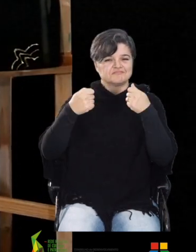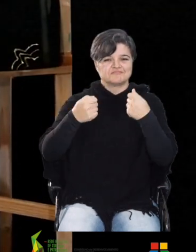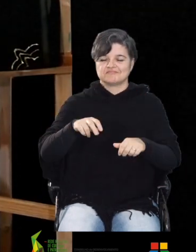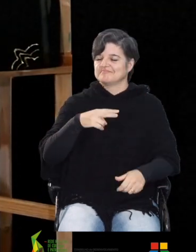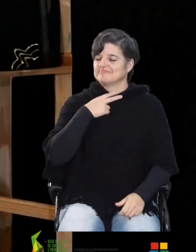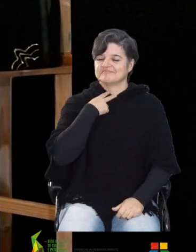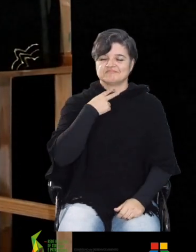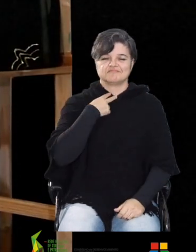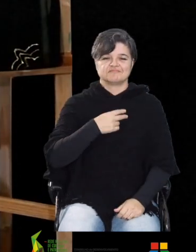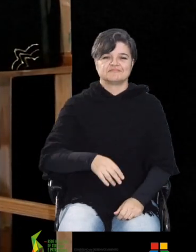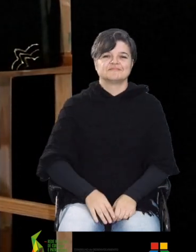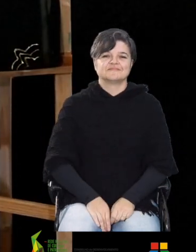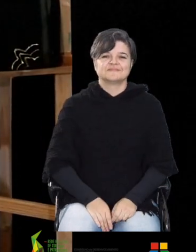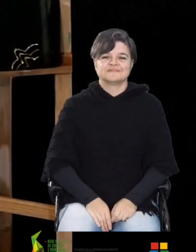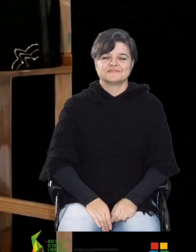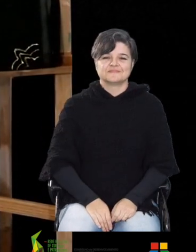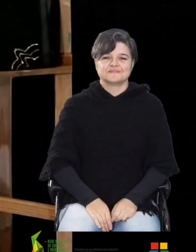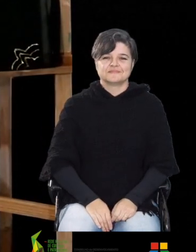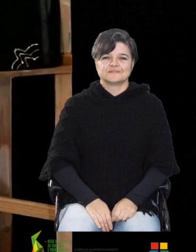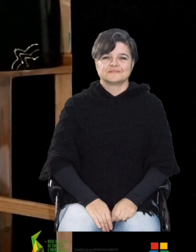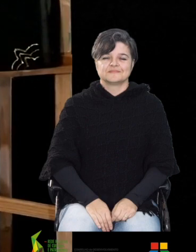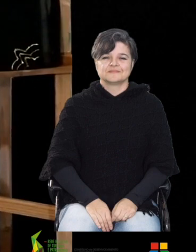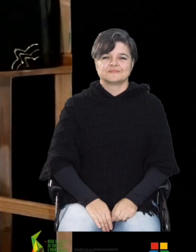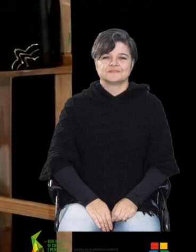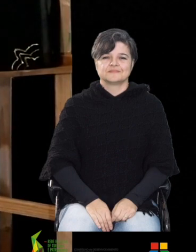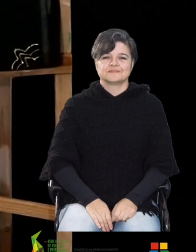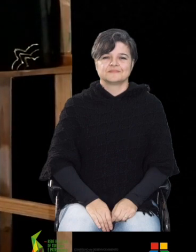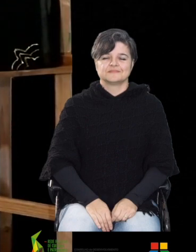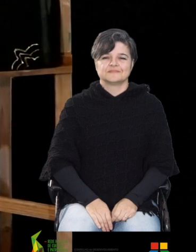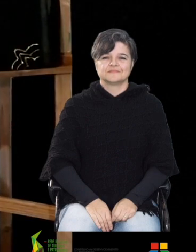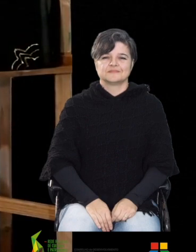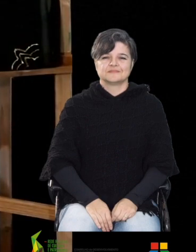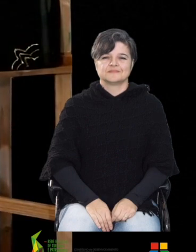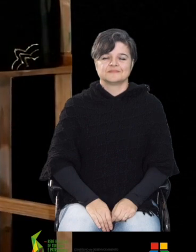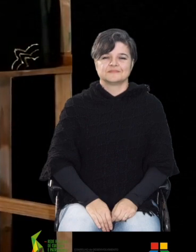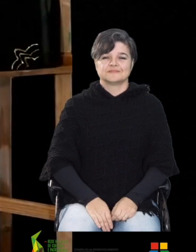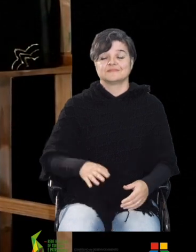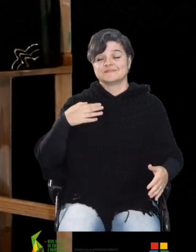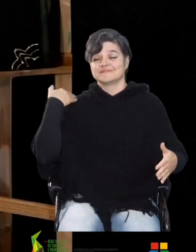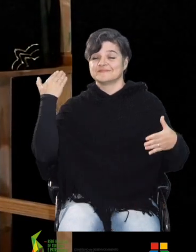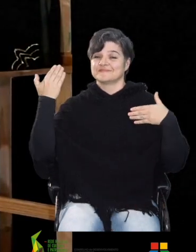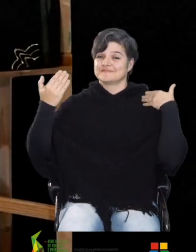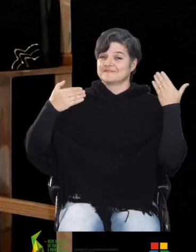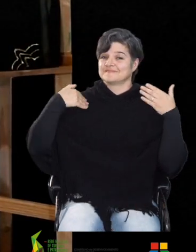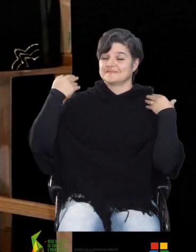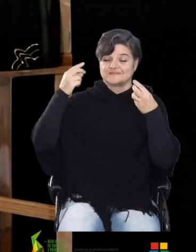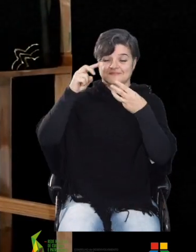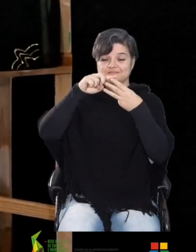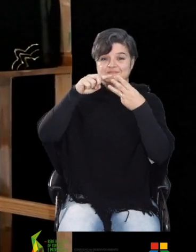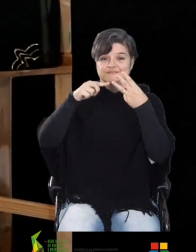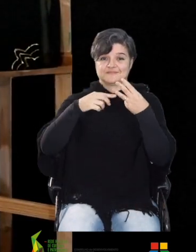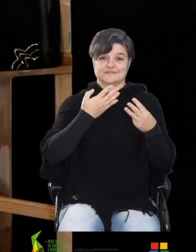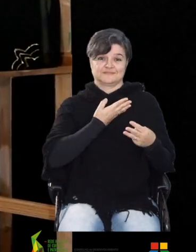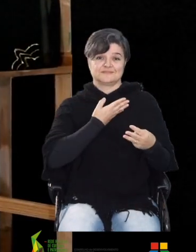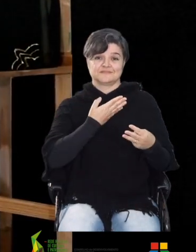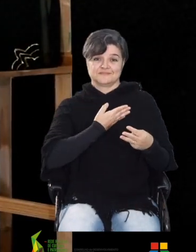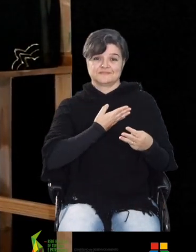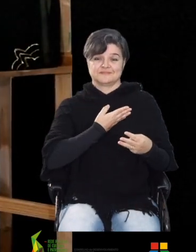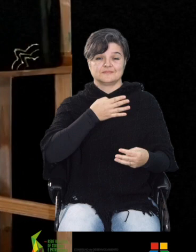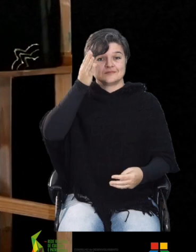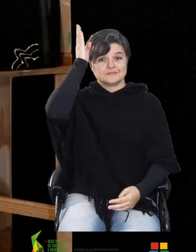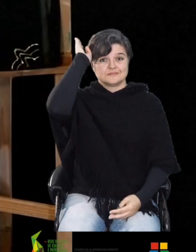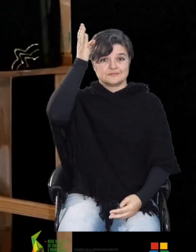trabalhar e alegres cantando se alegrando